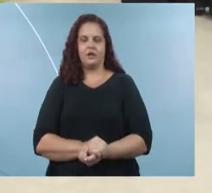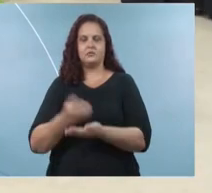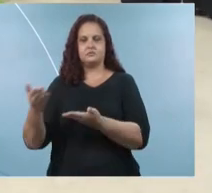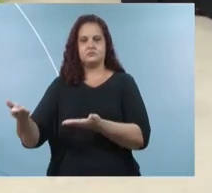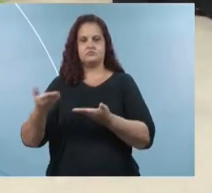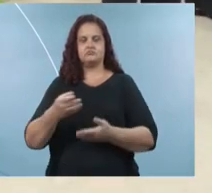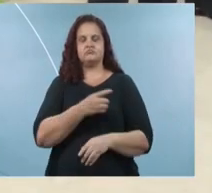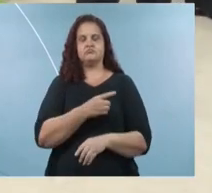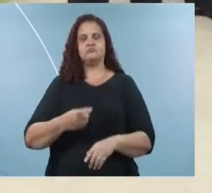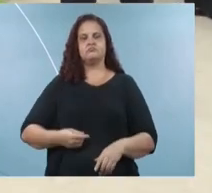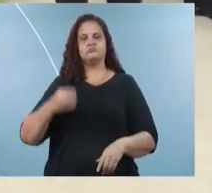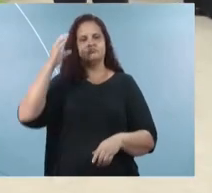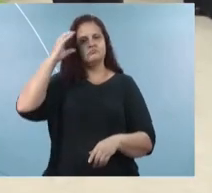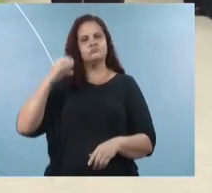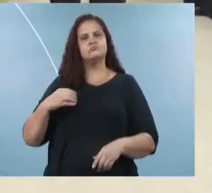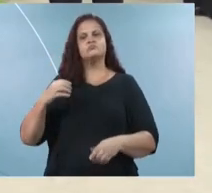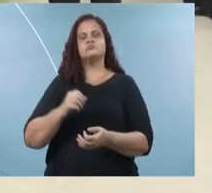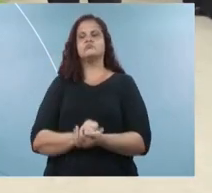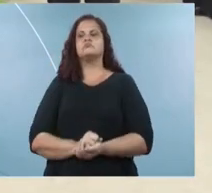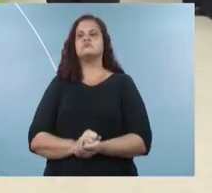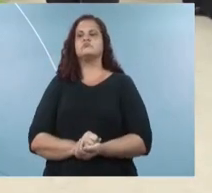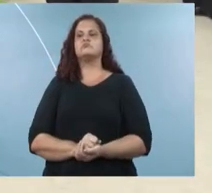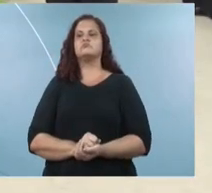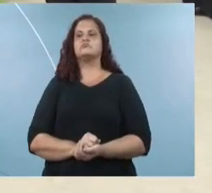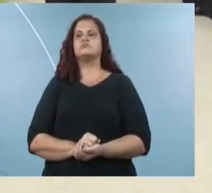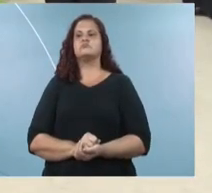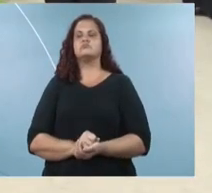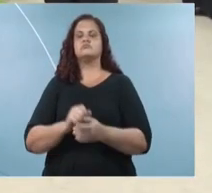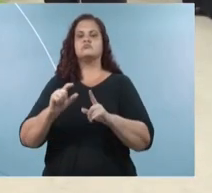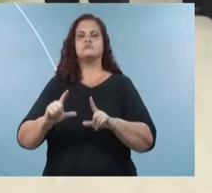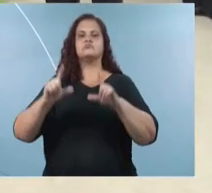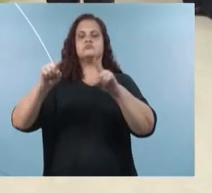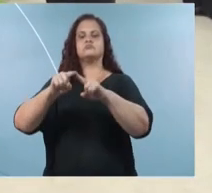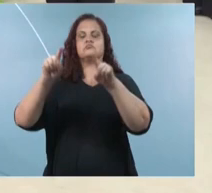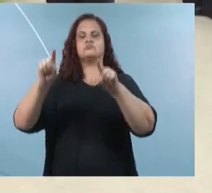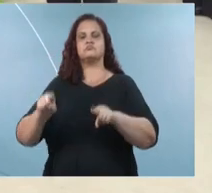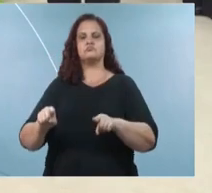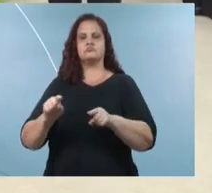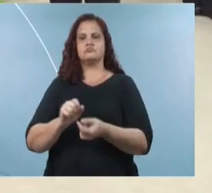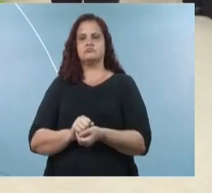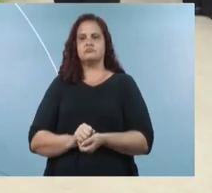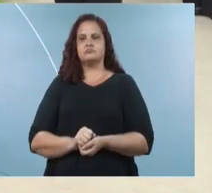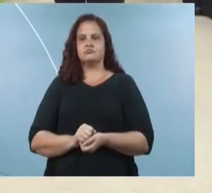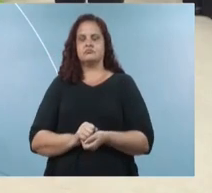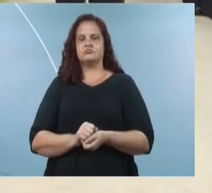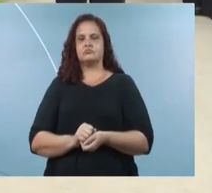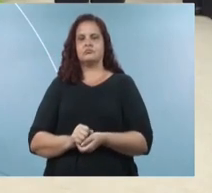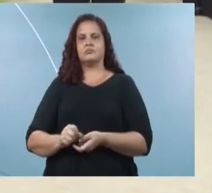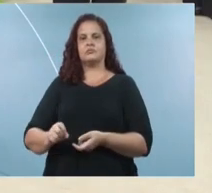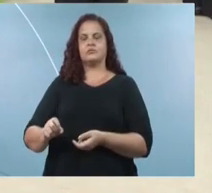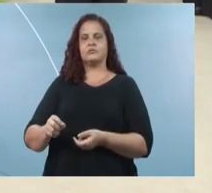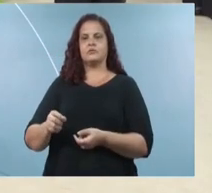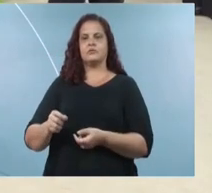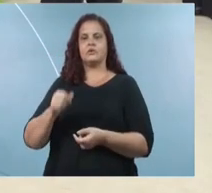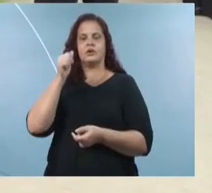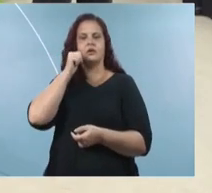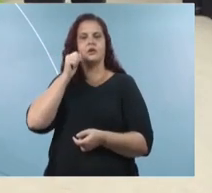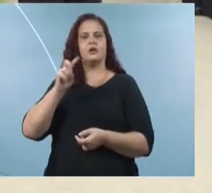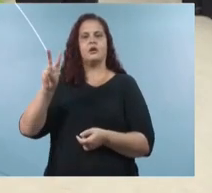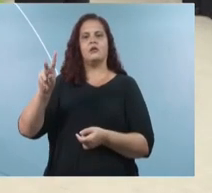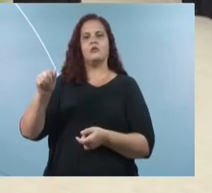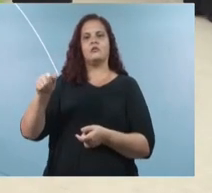Convido a deputada Cristiane Dantas para fazer a entrega da placa à senhora Valéria Lisboa de